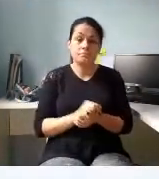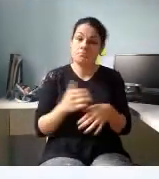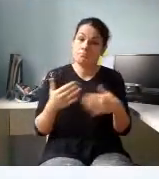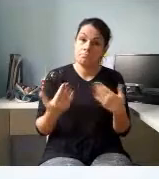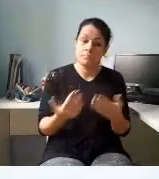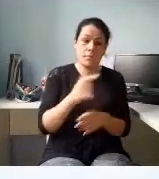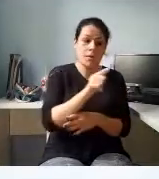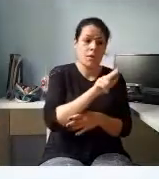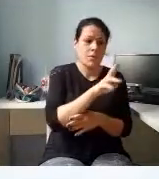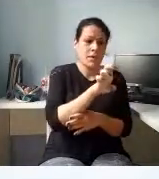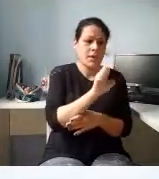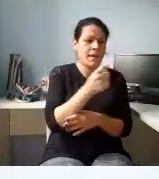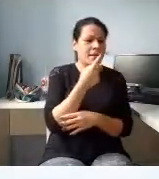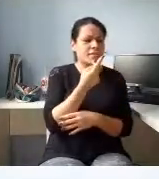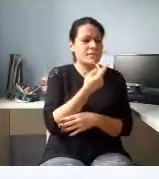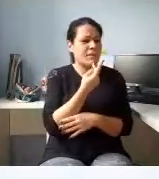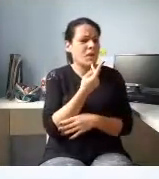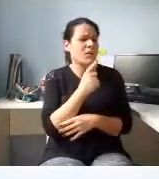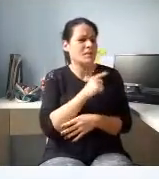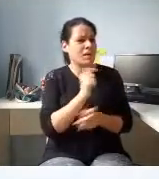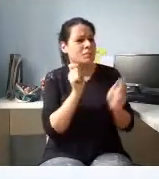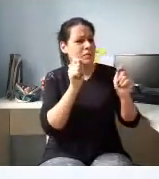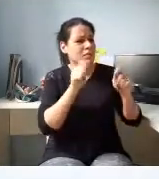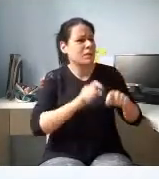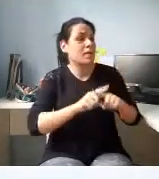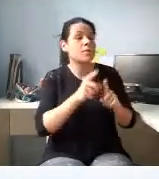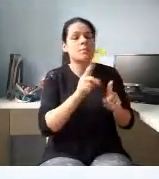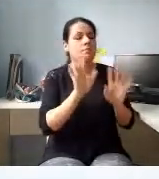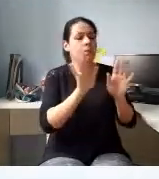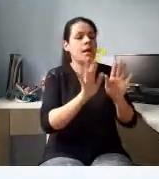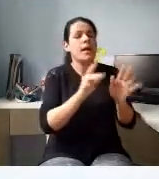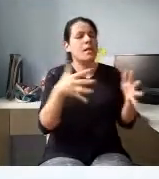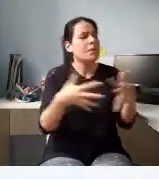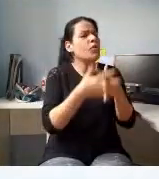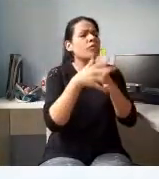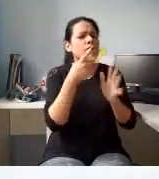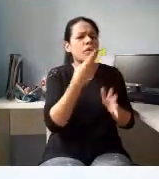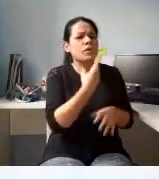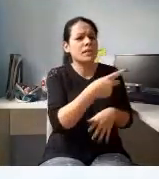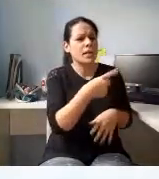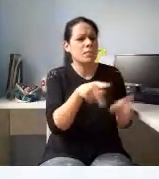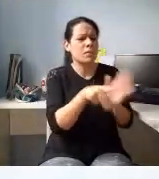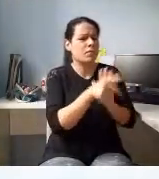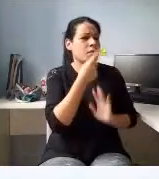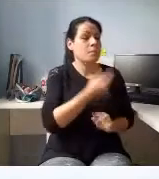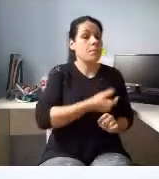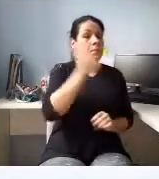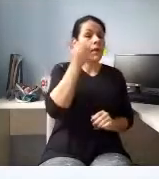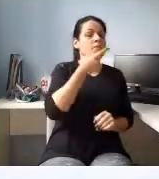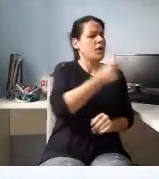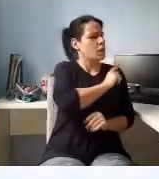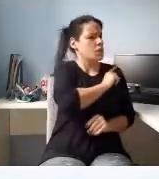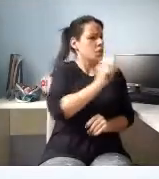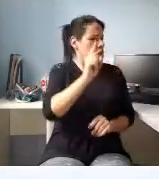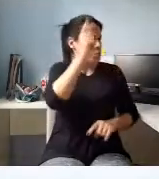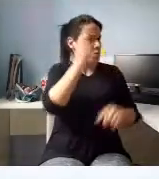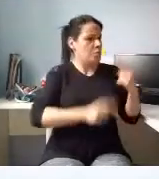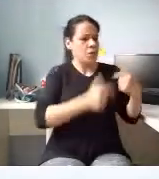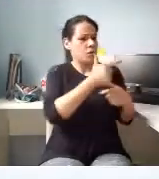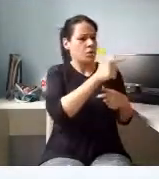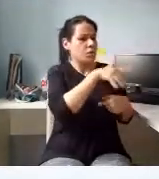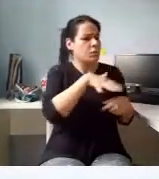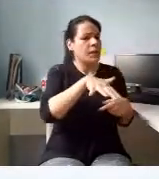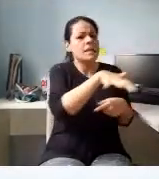foi bem complicada, porque ele fala da possibilidade. Primeiro, ele nega a possibilidade de haver auxílio emergencial. Então, ele diz que não há